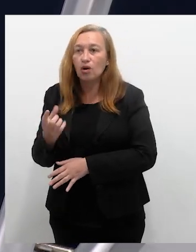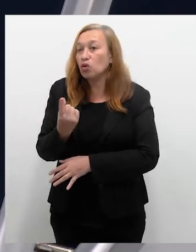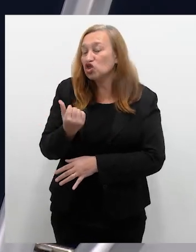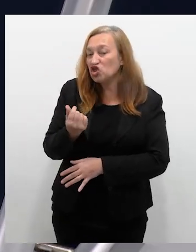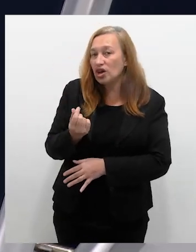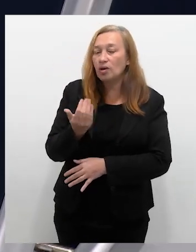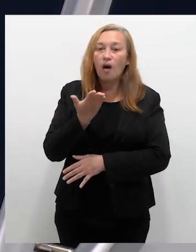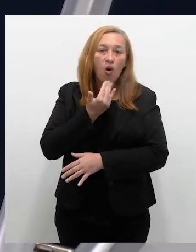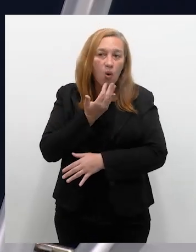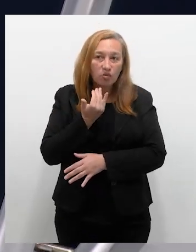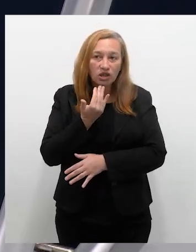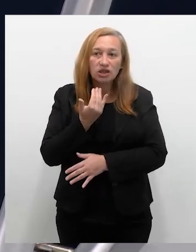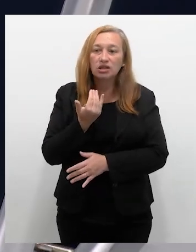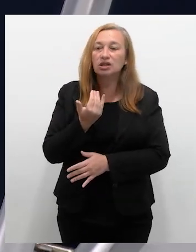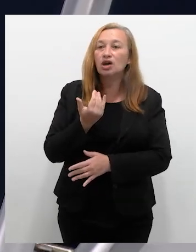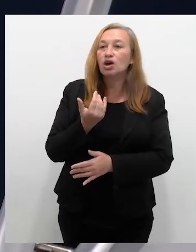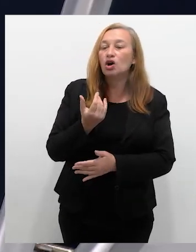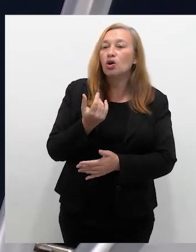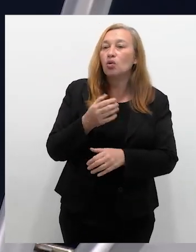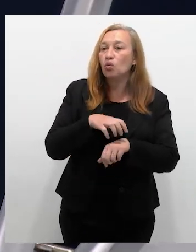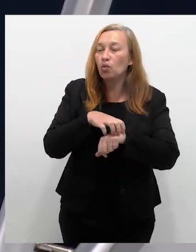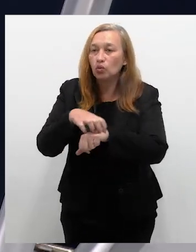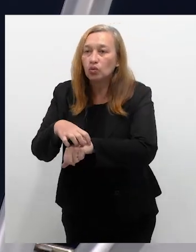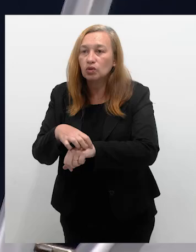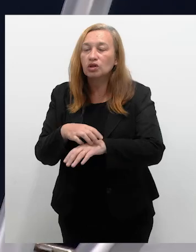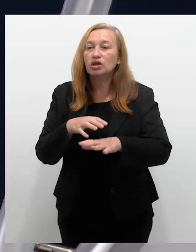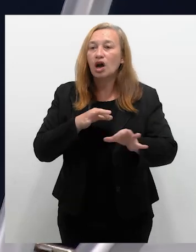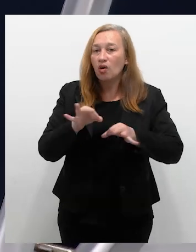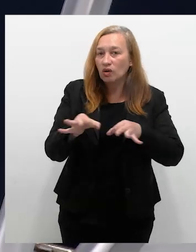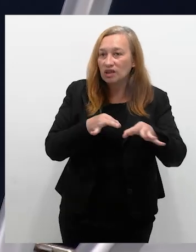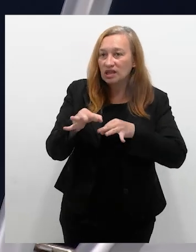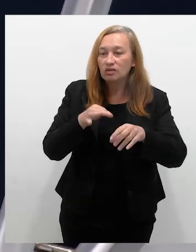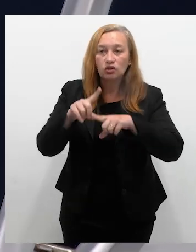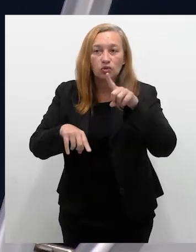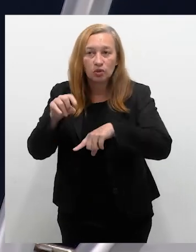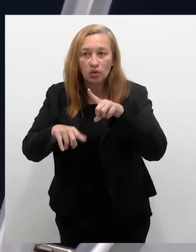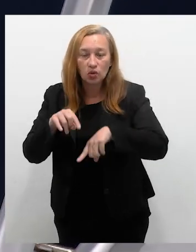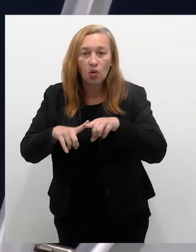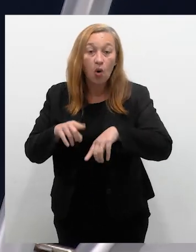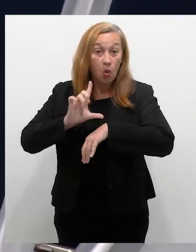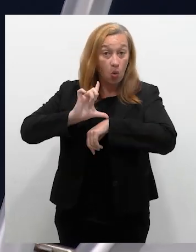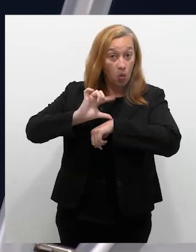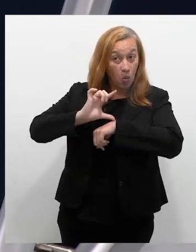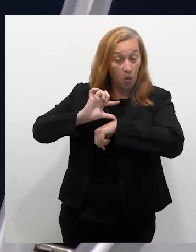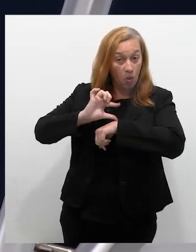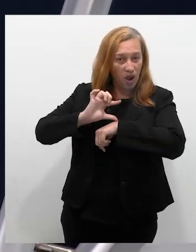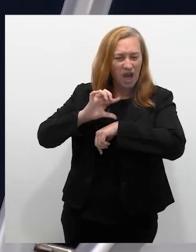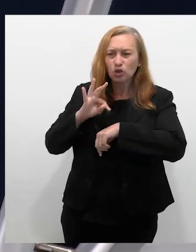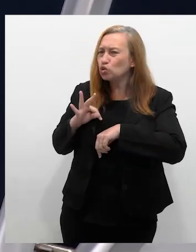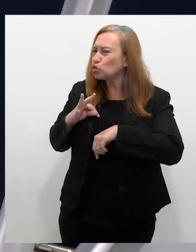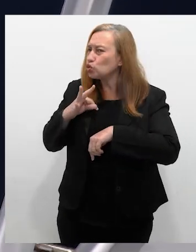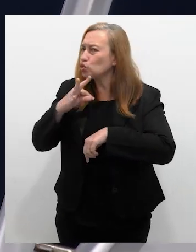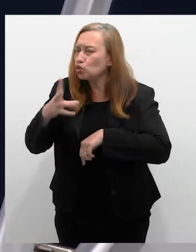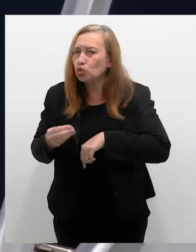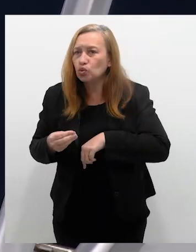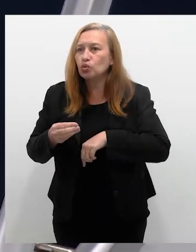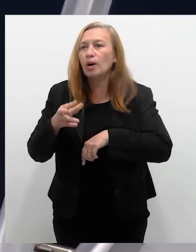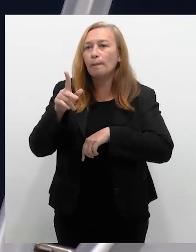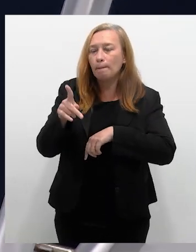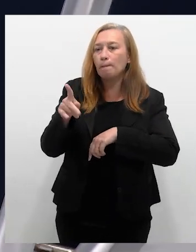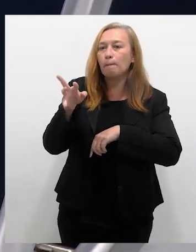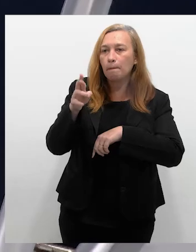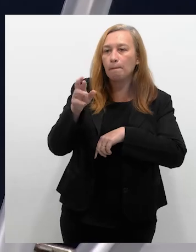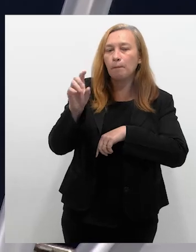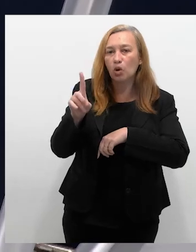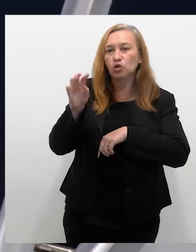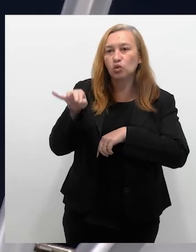a alimentação, a locomoção, a organização de equipamento, o horário. Então, a